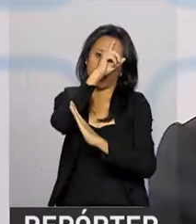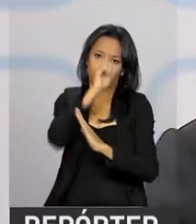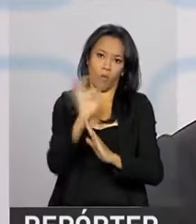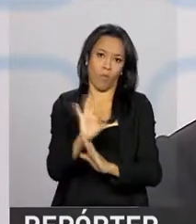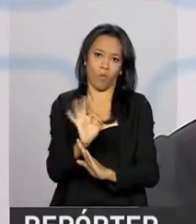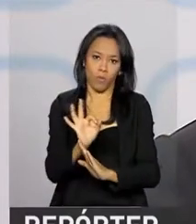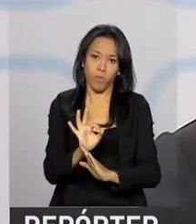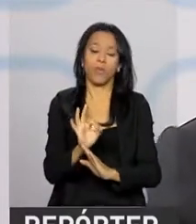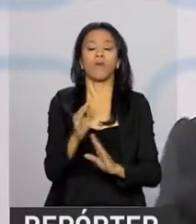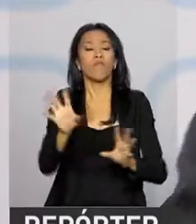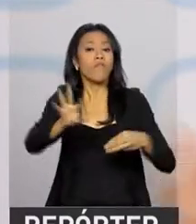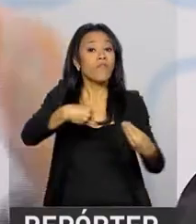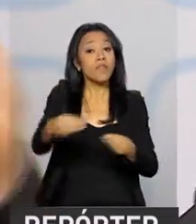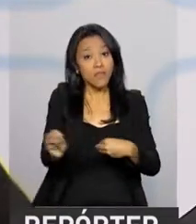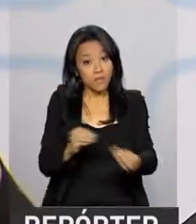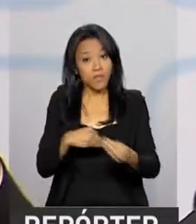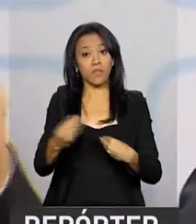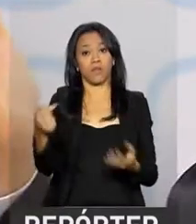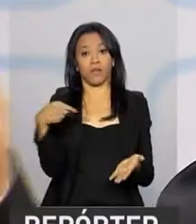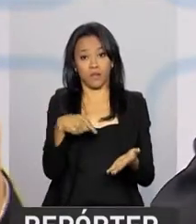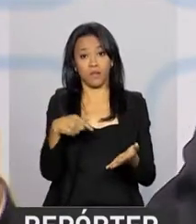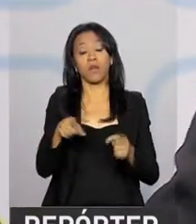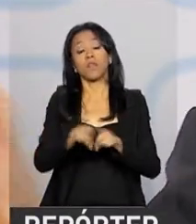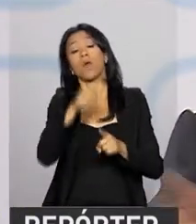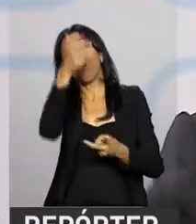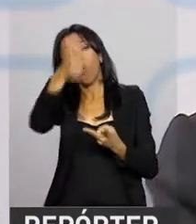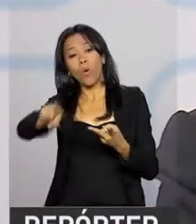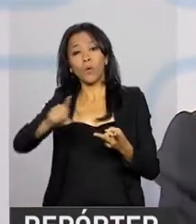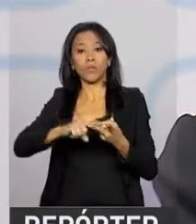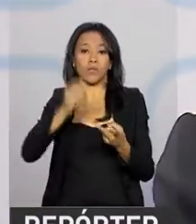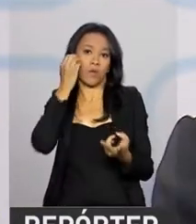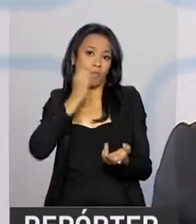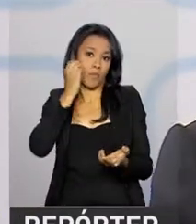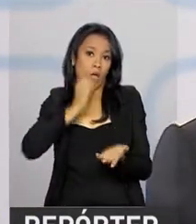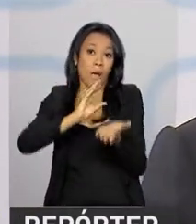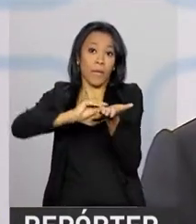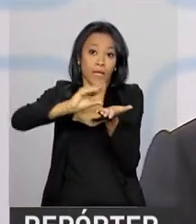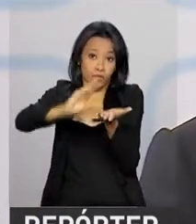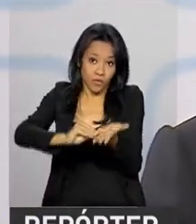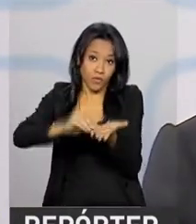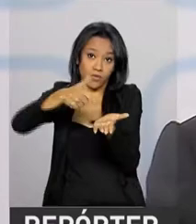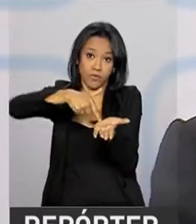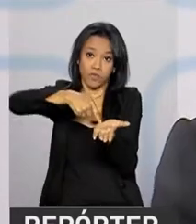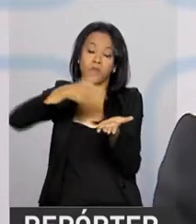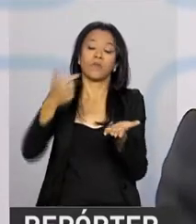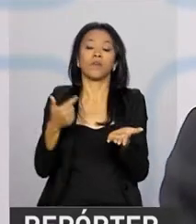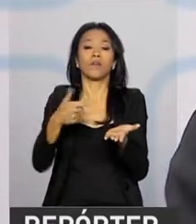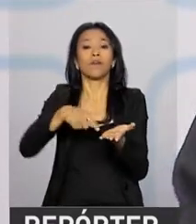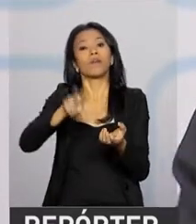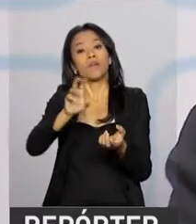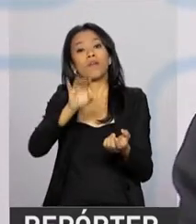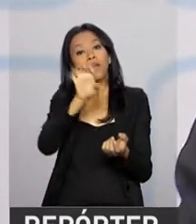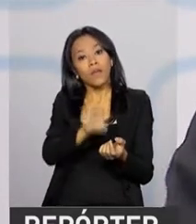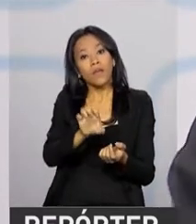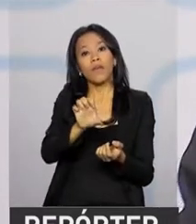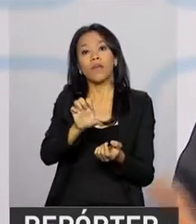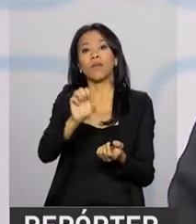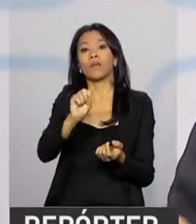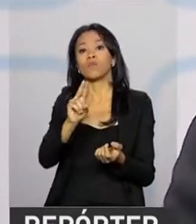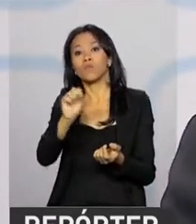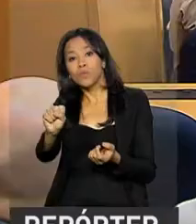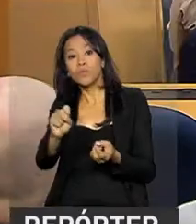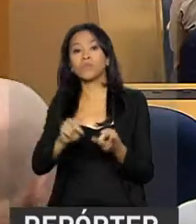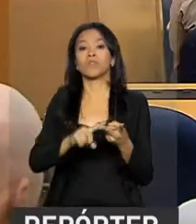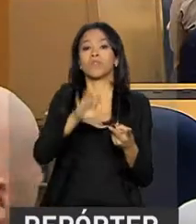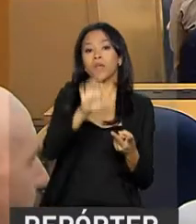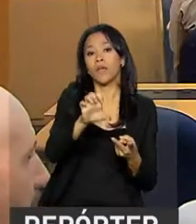essa flexibilidade e eu fui bater phone também nosso nosso aplicativo dois sustos do e saúde que está disponível no bolso de